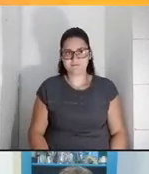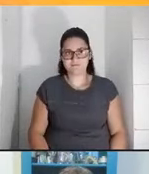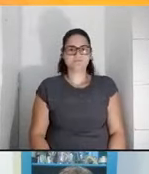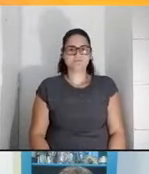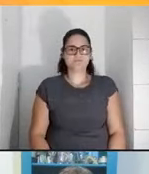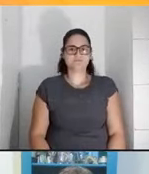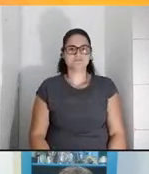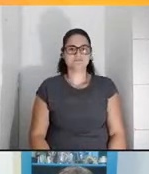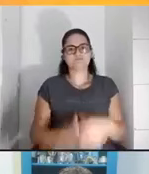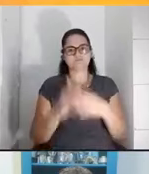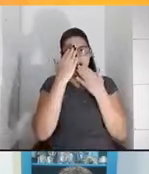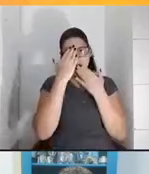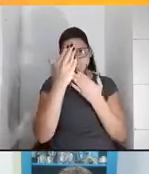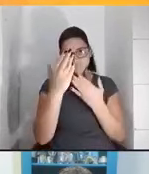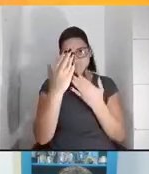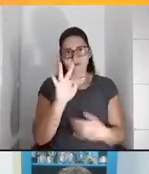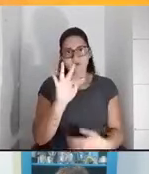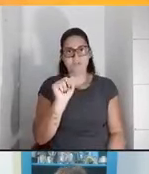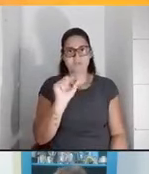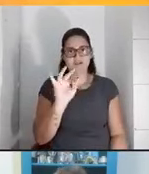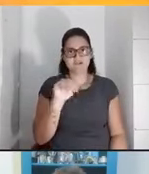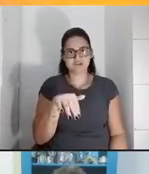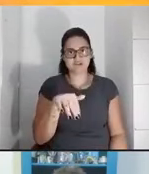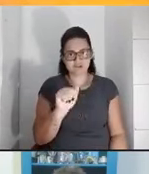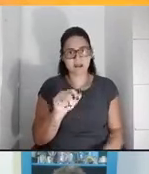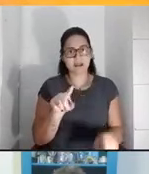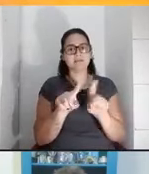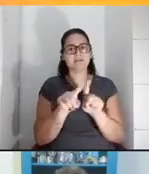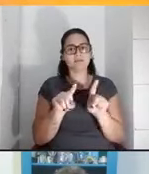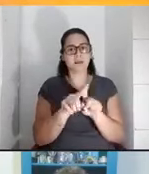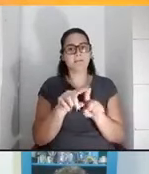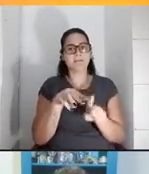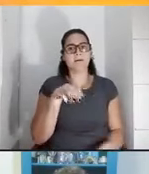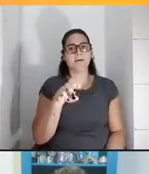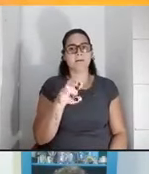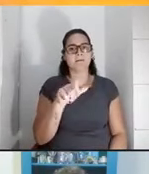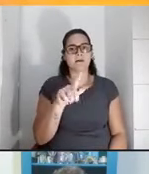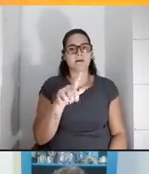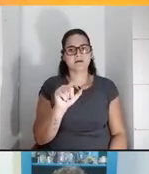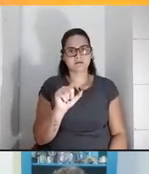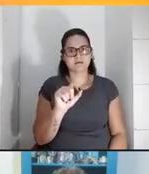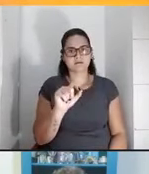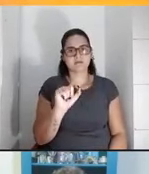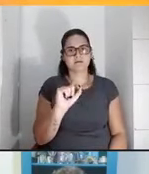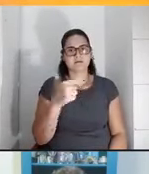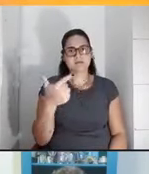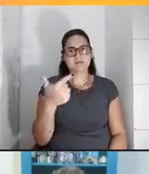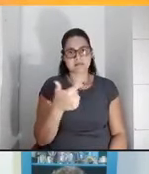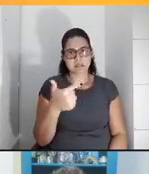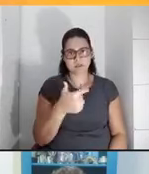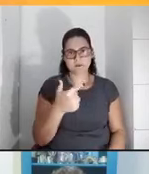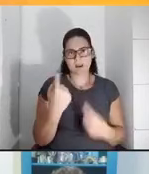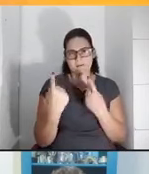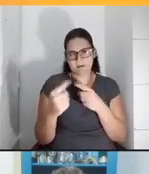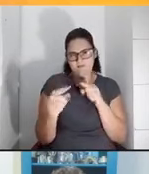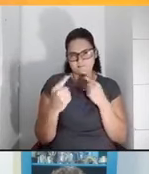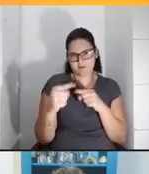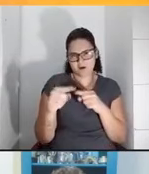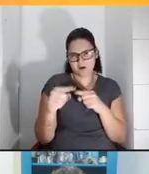Obrigado, Fátima. Obrigado, Marcelo. Vai uma segunda provocação para o